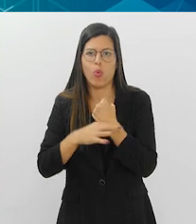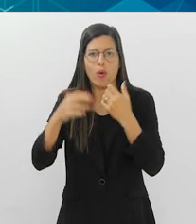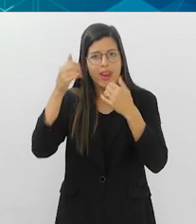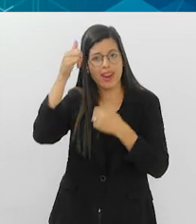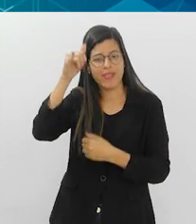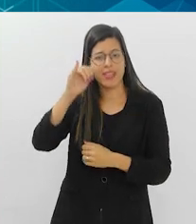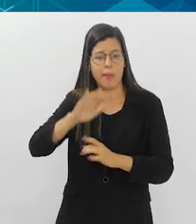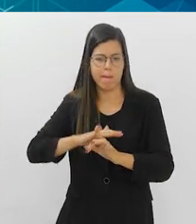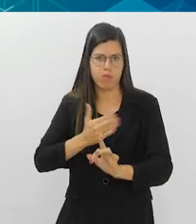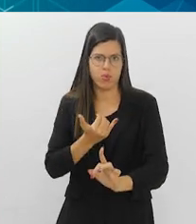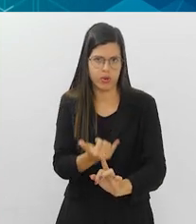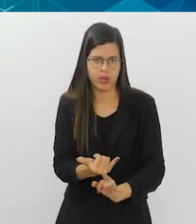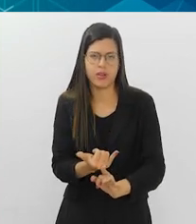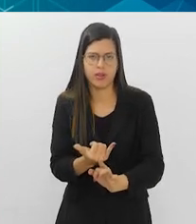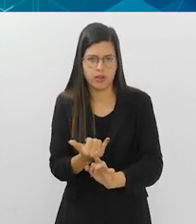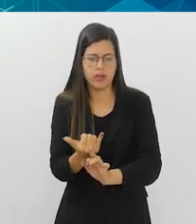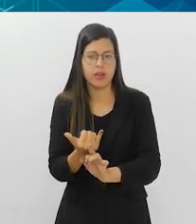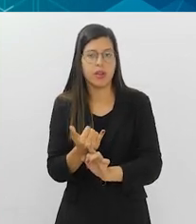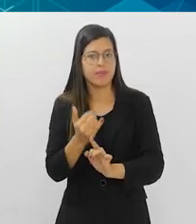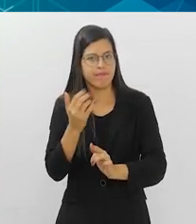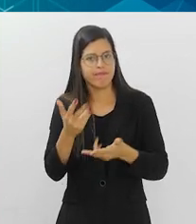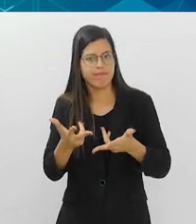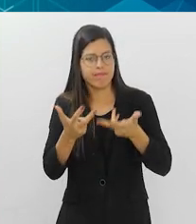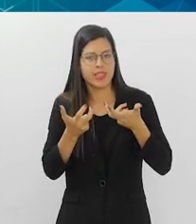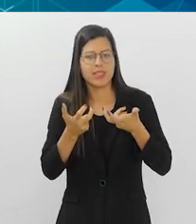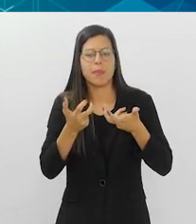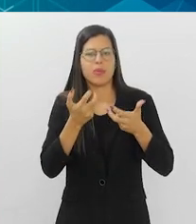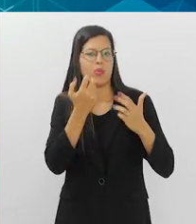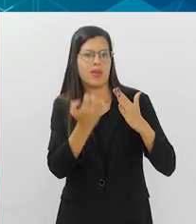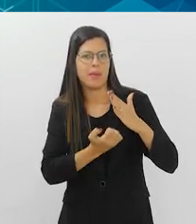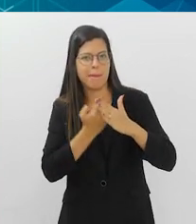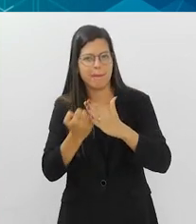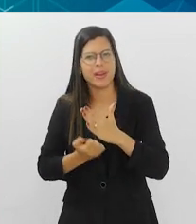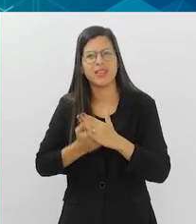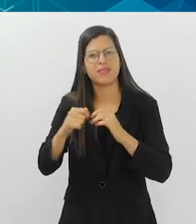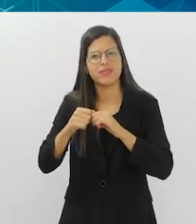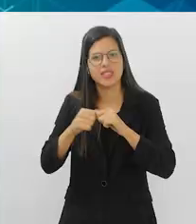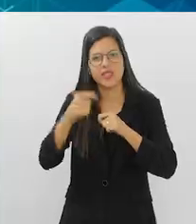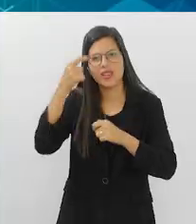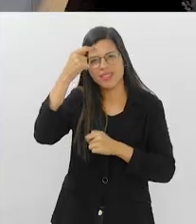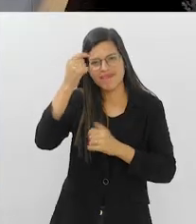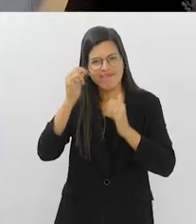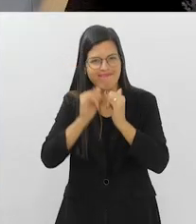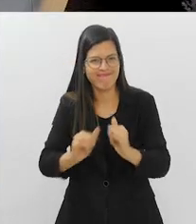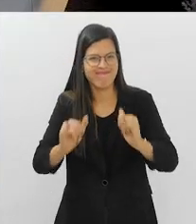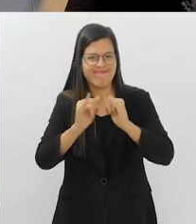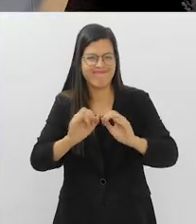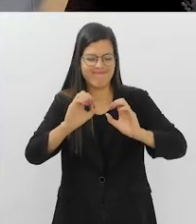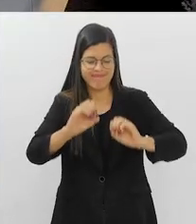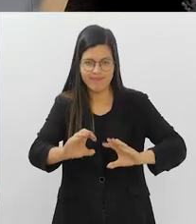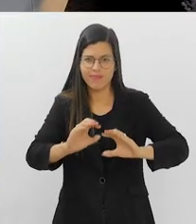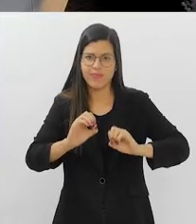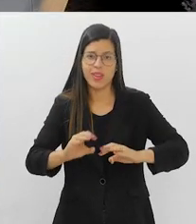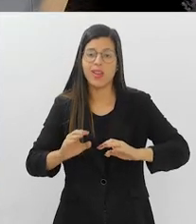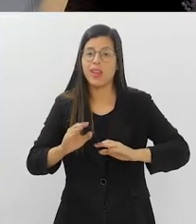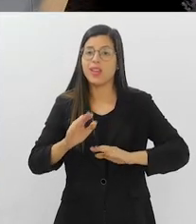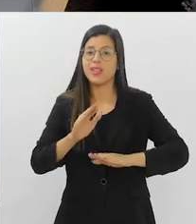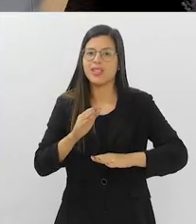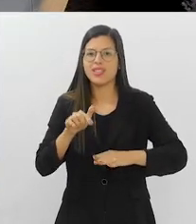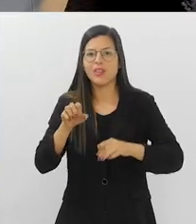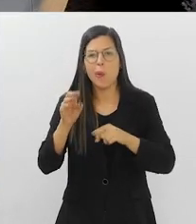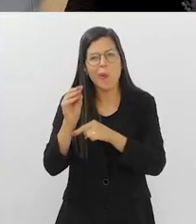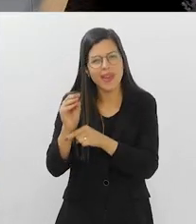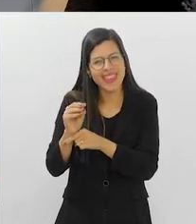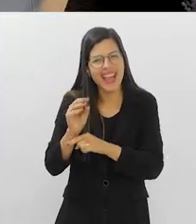Então, a gente cada vez mais tem visto mais empresas fazendo essa conscientização, tendo esse cuidado com